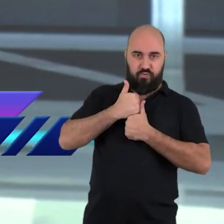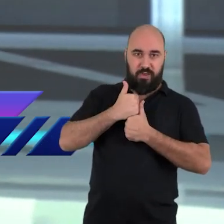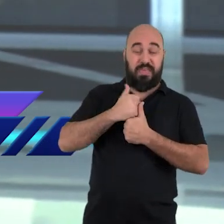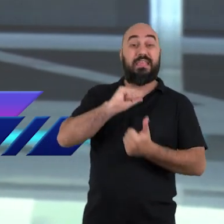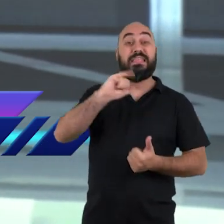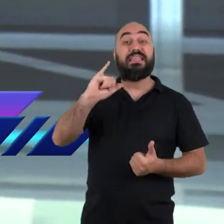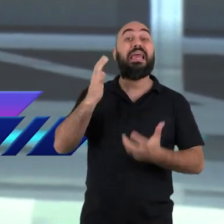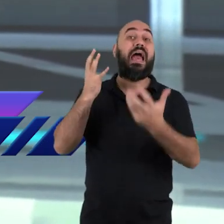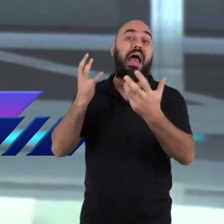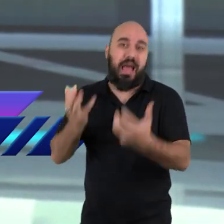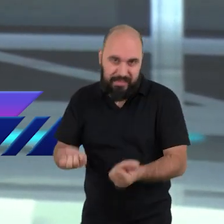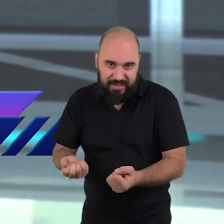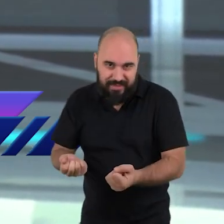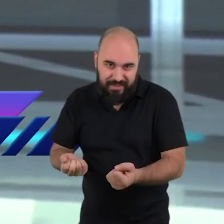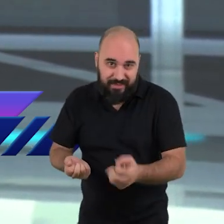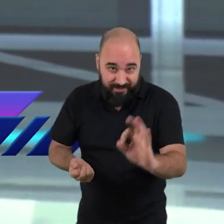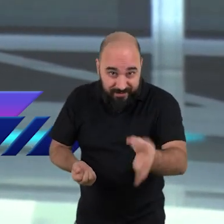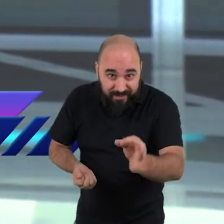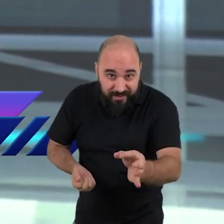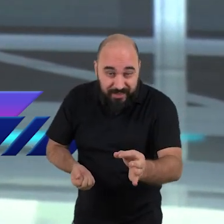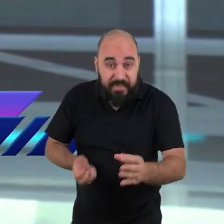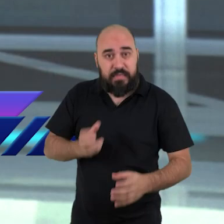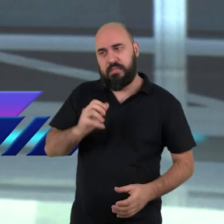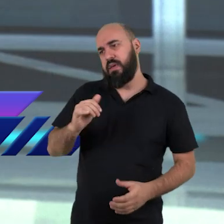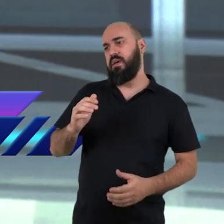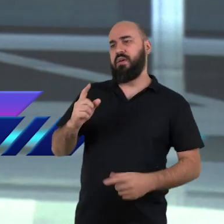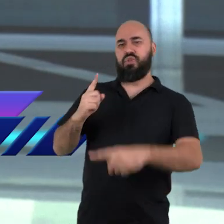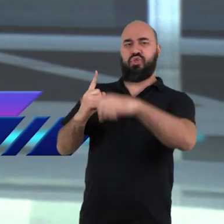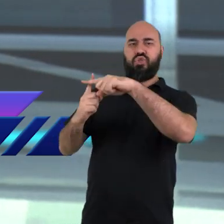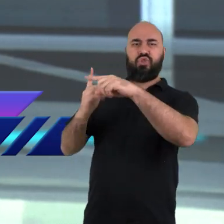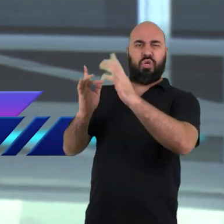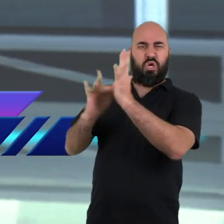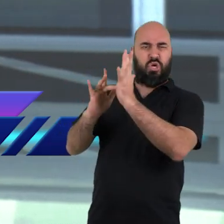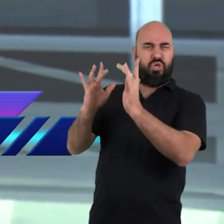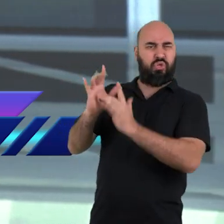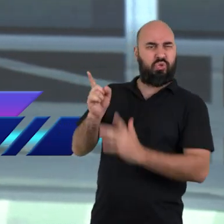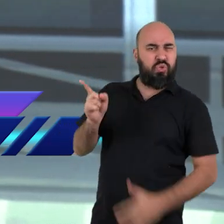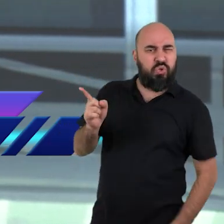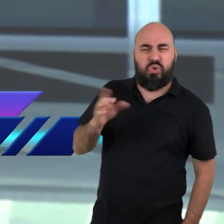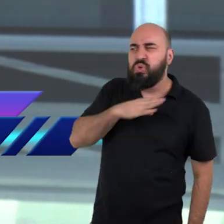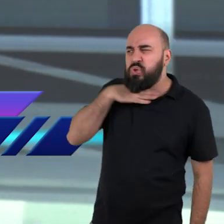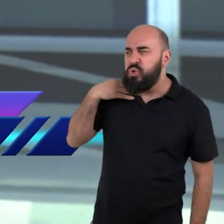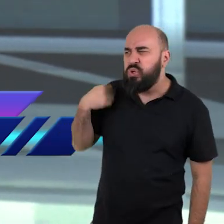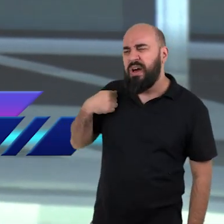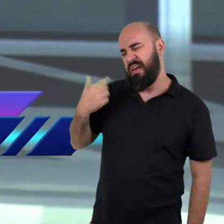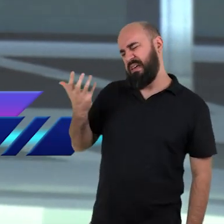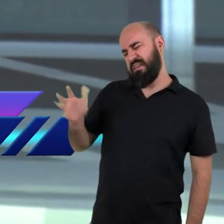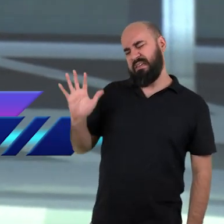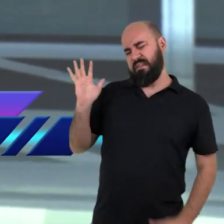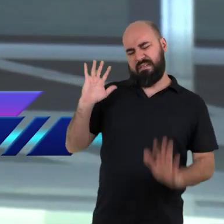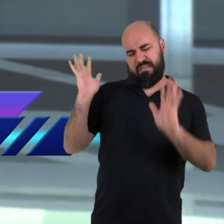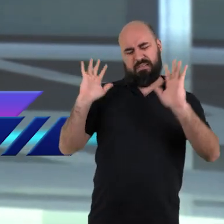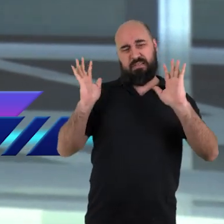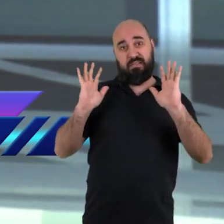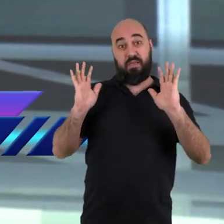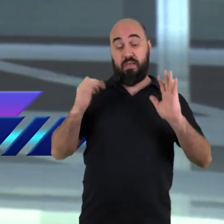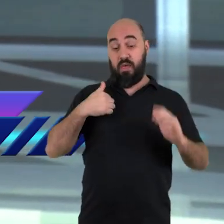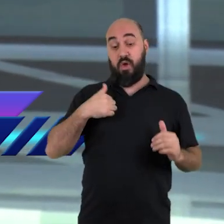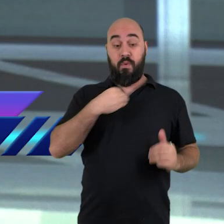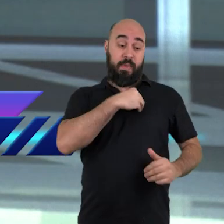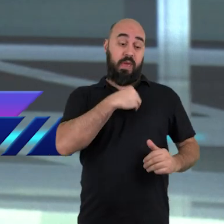da minha morte se eu aceitar. Porque se eu não aceitar a morte de Jesus no meu lugar, eu terei que morrer pelo meu